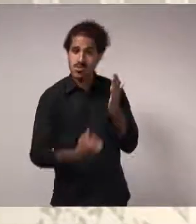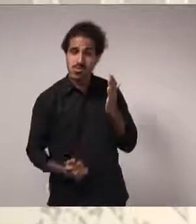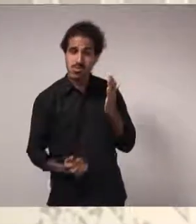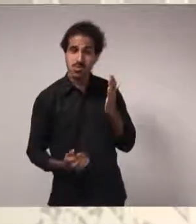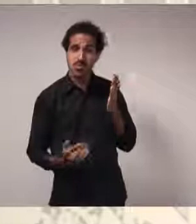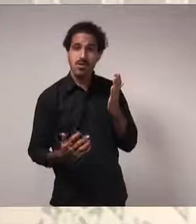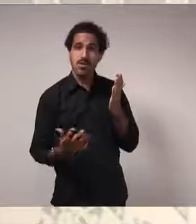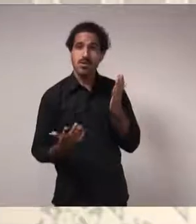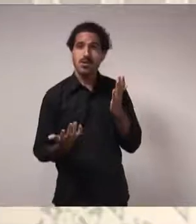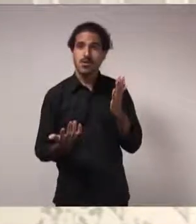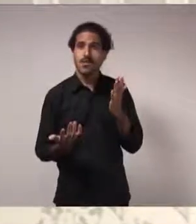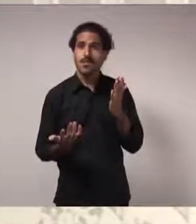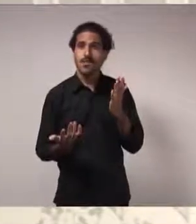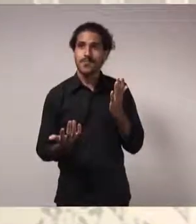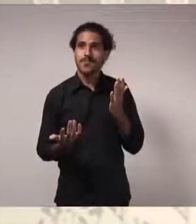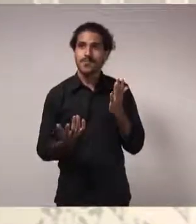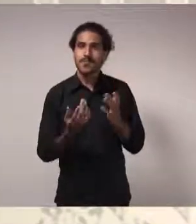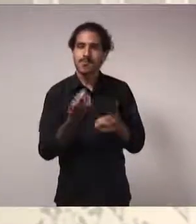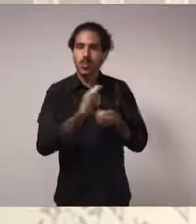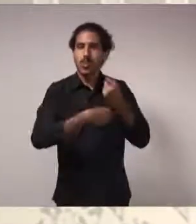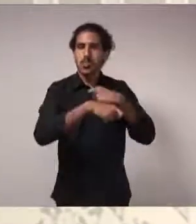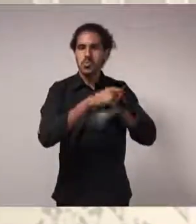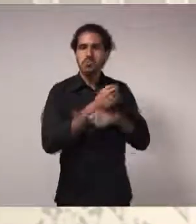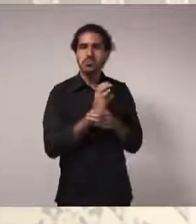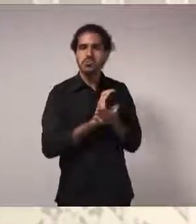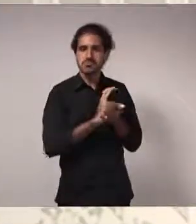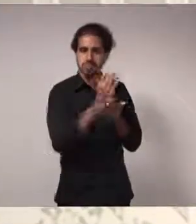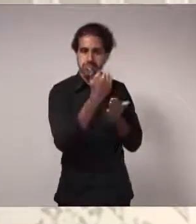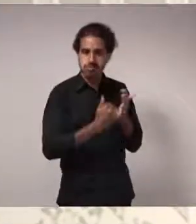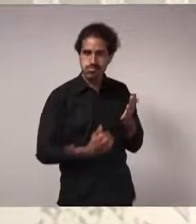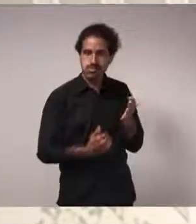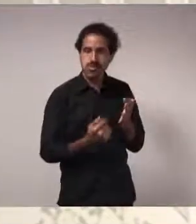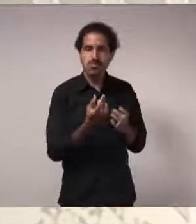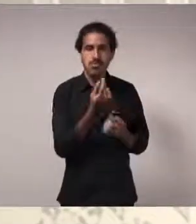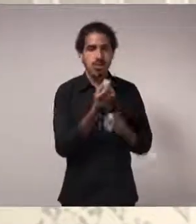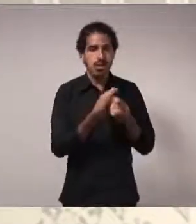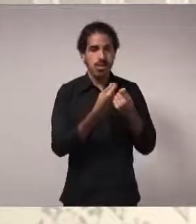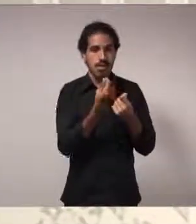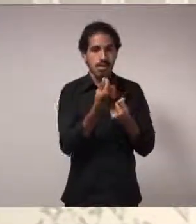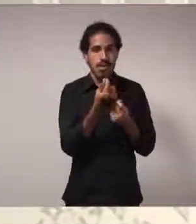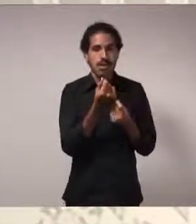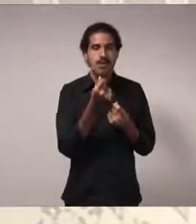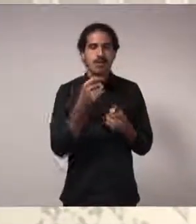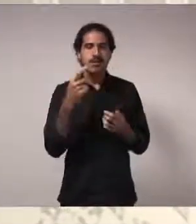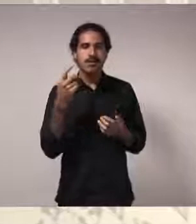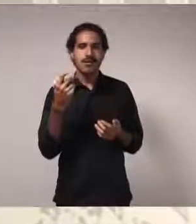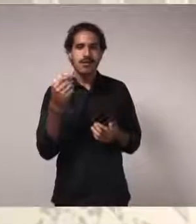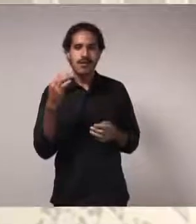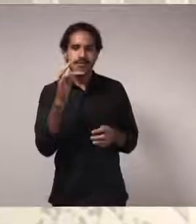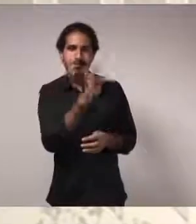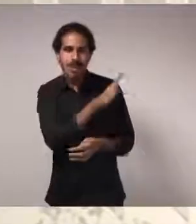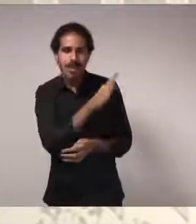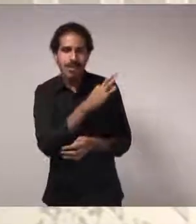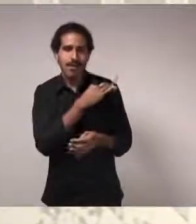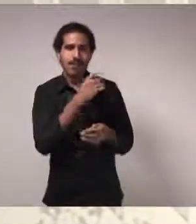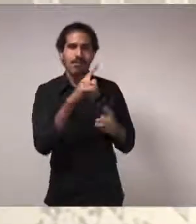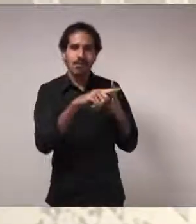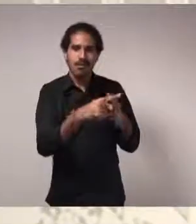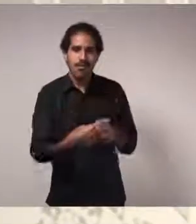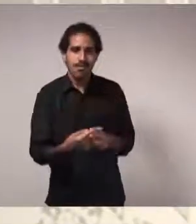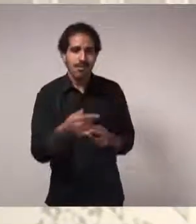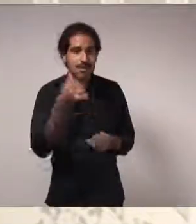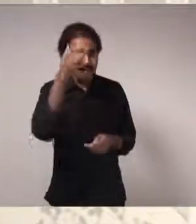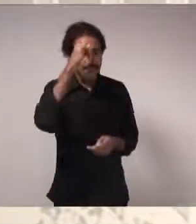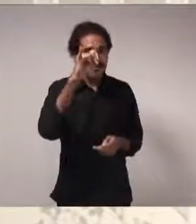de economia de recursos financeiros, ou seja, você diminui manutenção, você diminui operação e